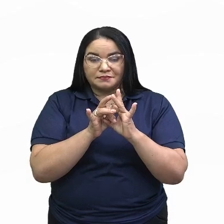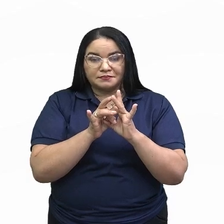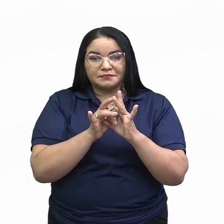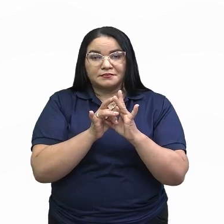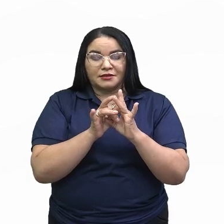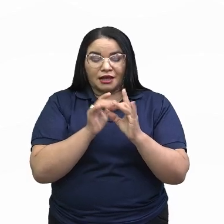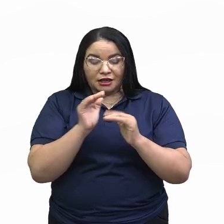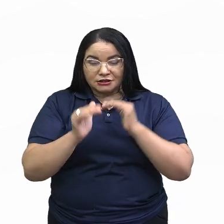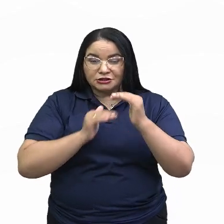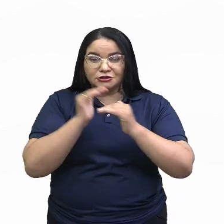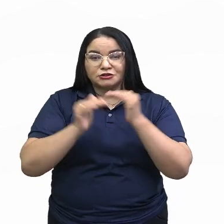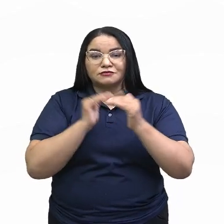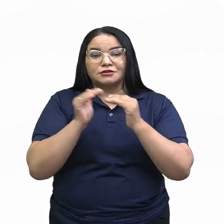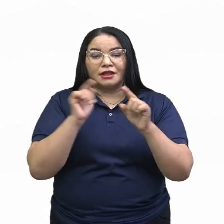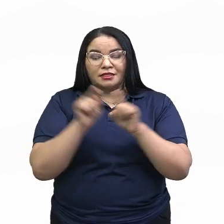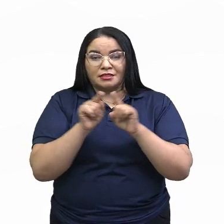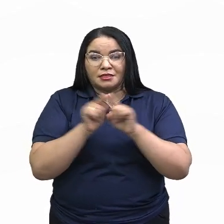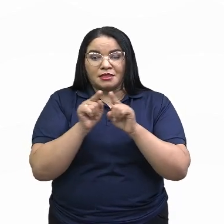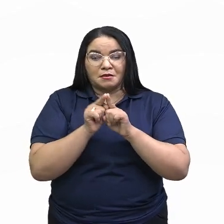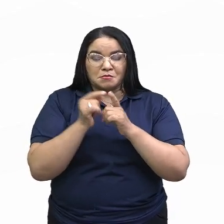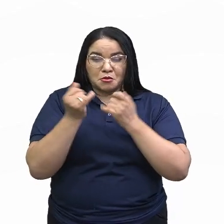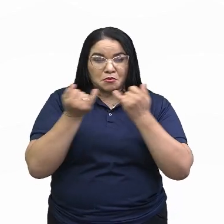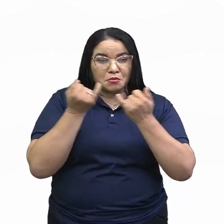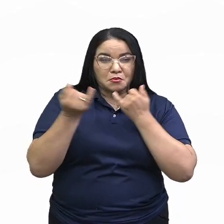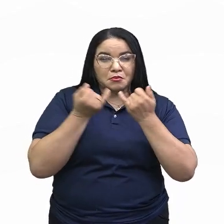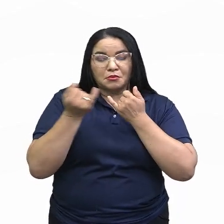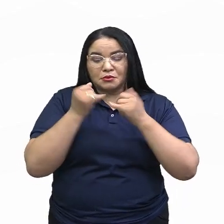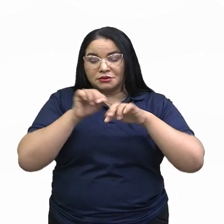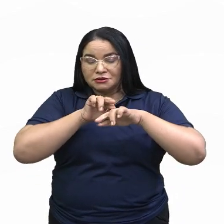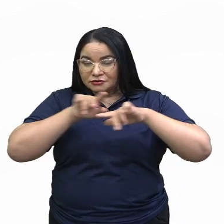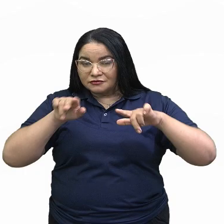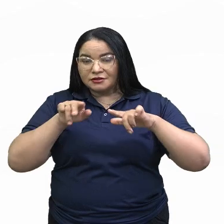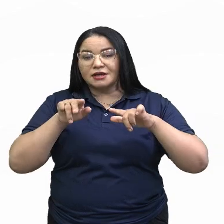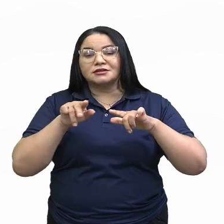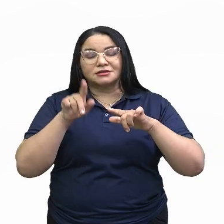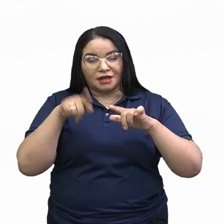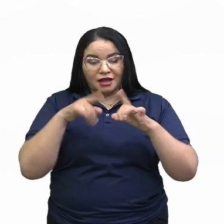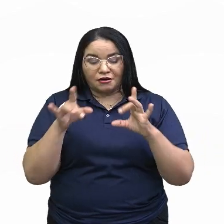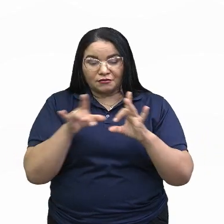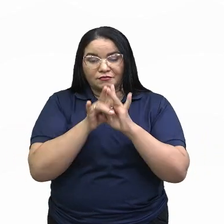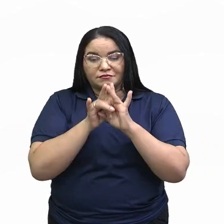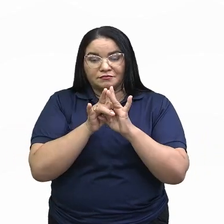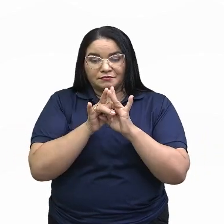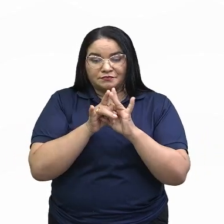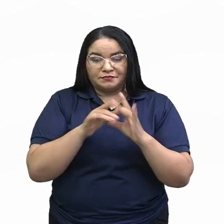seu desenvolvimento, durante sua comunicação. No lobo frontal, ele está mais